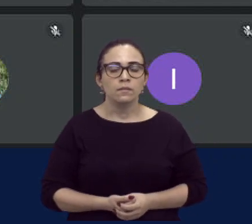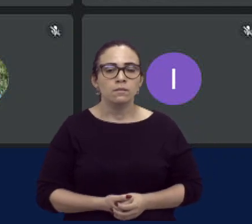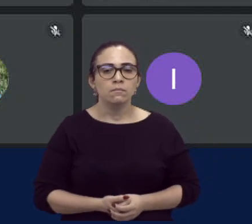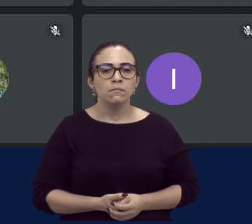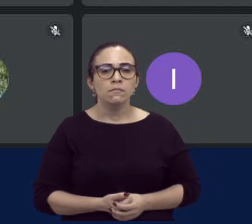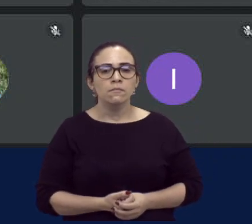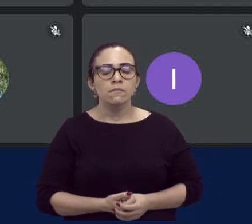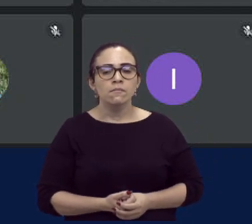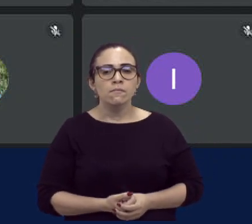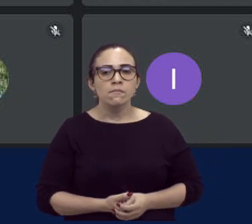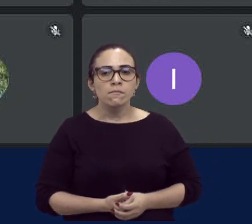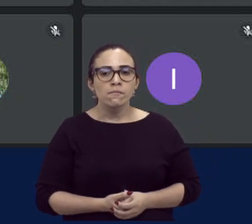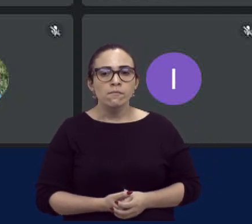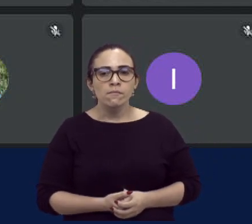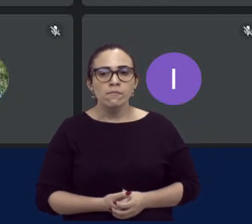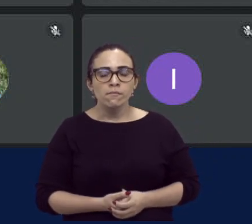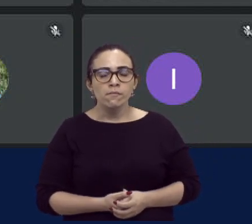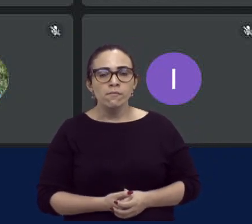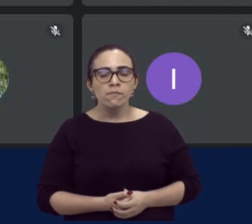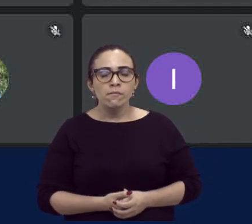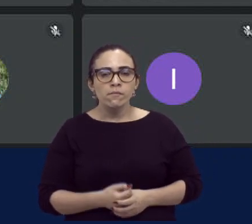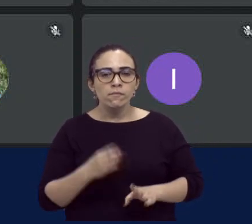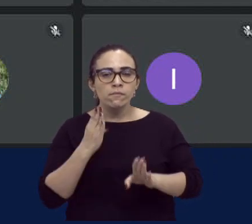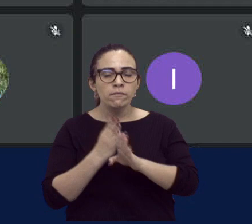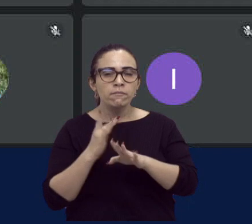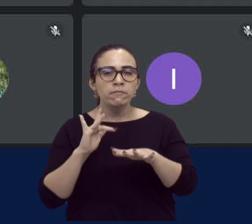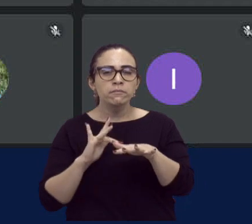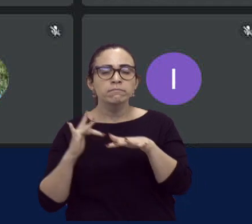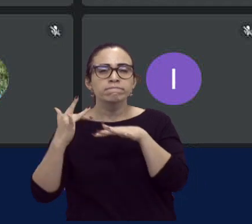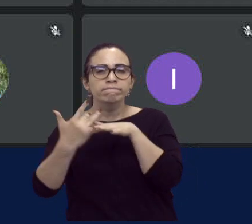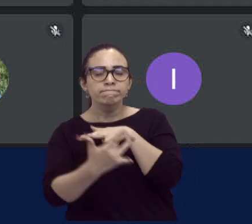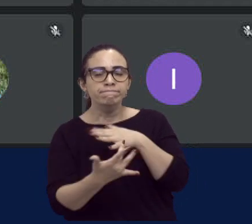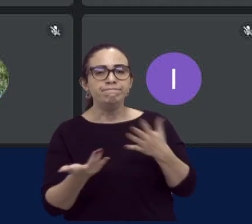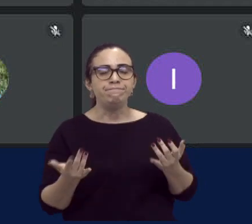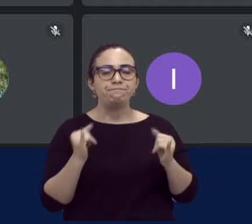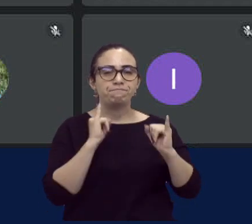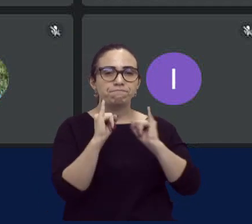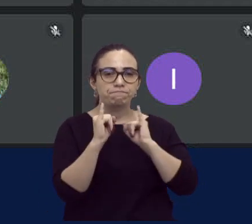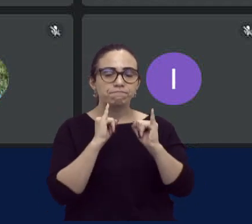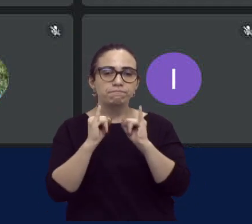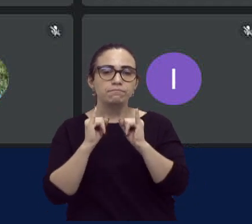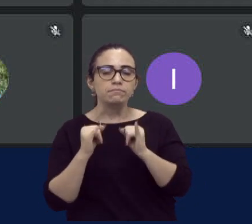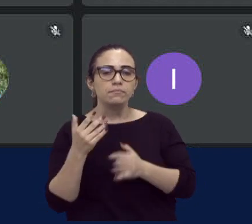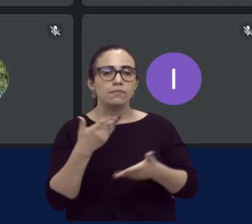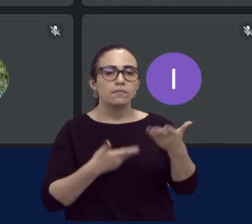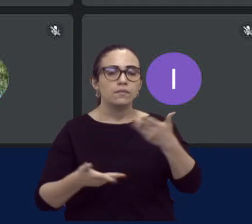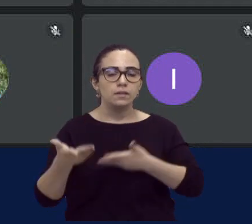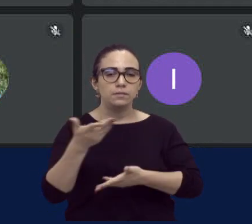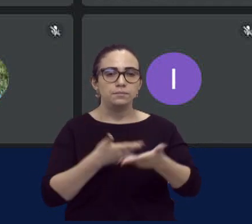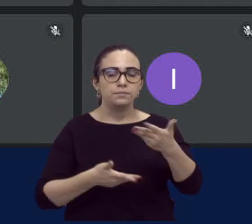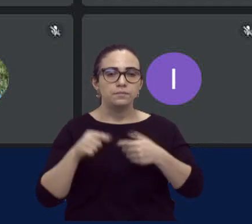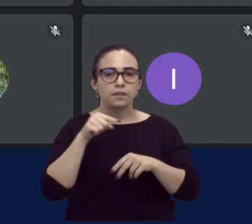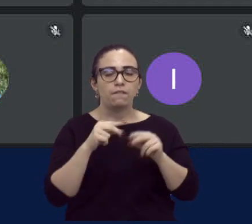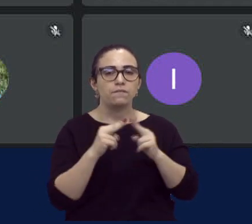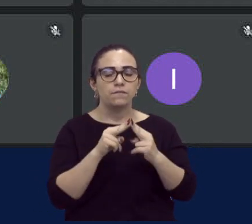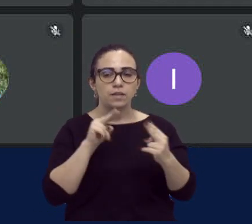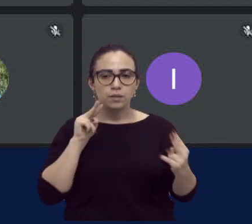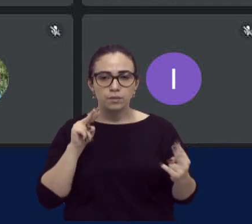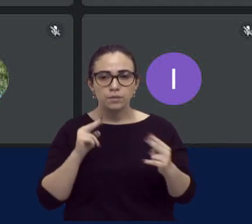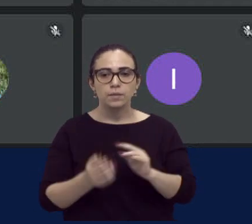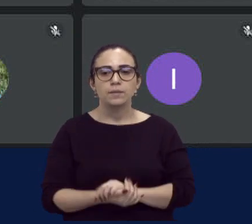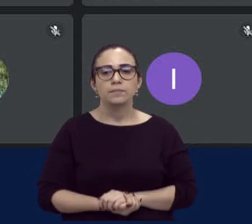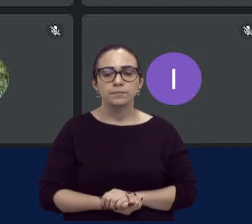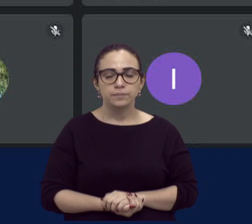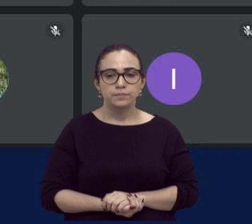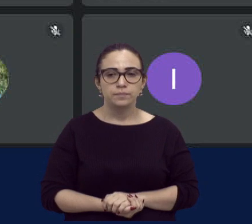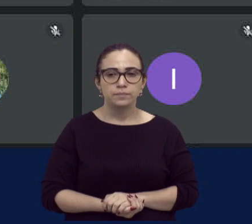Talvez assim, muito provavelmente por conta das redes sociais também, em que a sociabilidade ela muitas vezes é virtual, e a